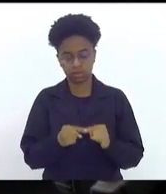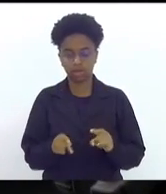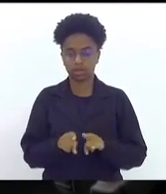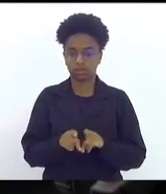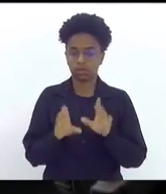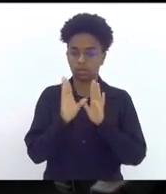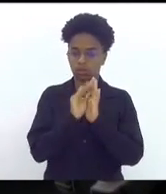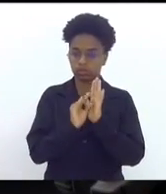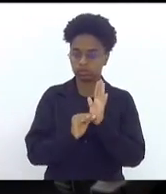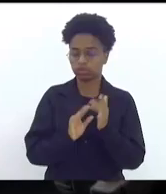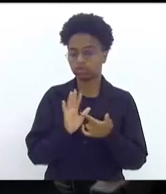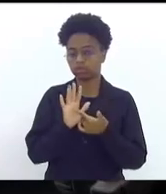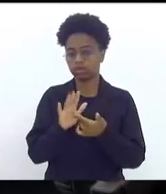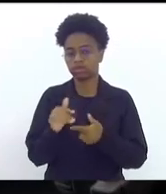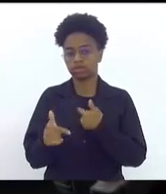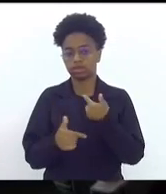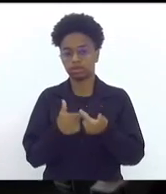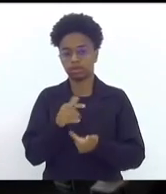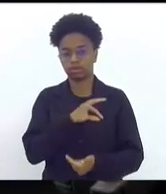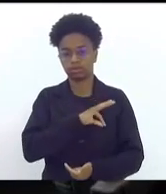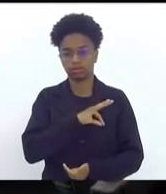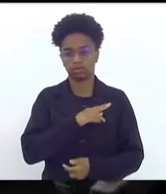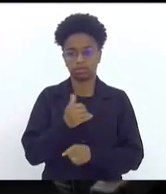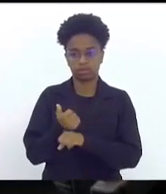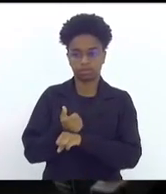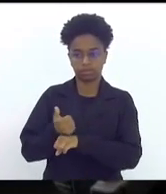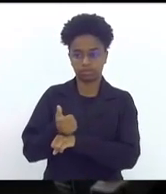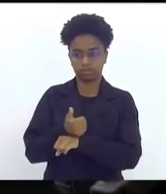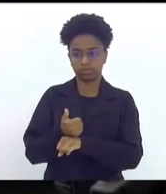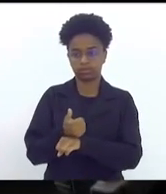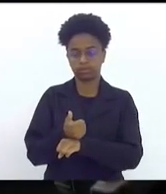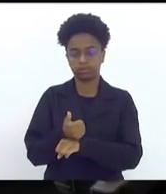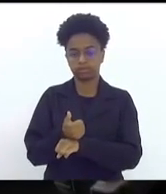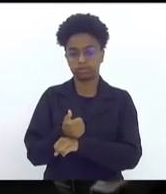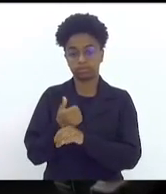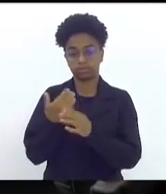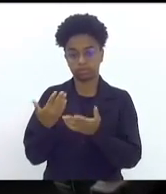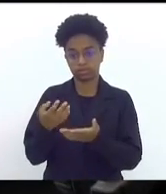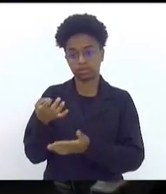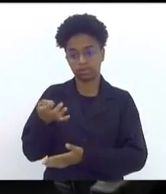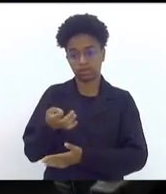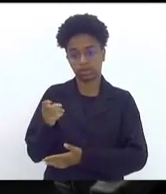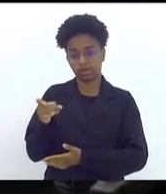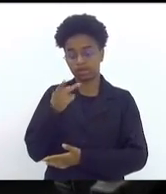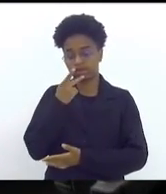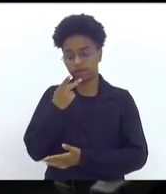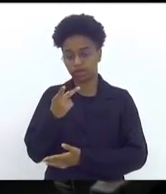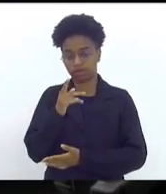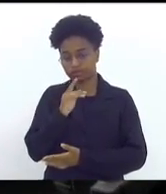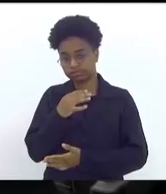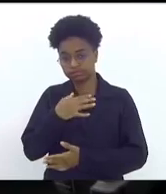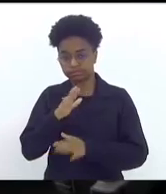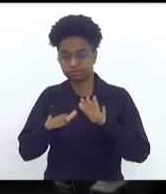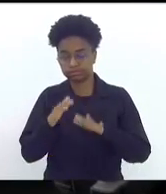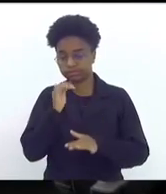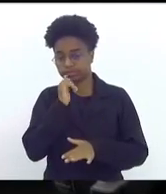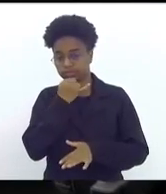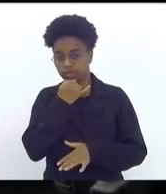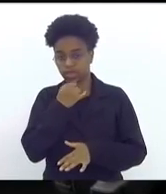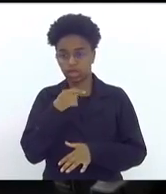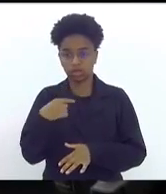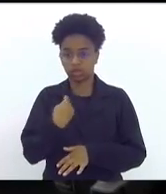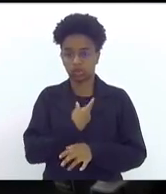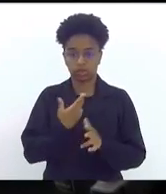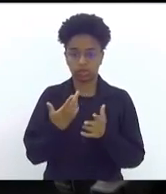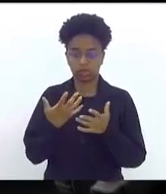o trabalho policial mais profissional, e diz ele em tom certamente de lamento. Não queremos ser percebidos como amadores